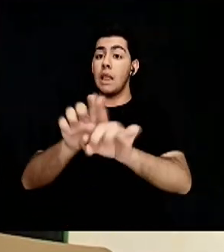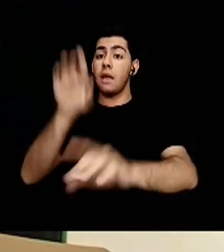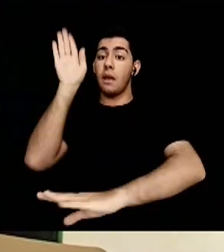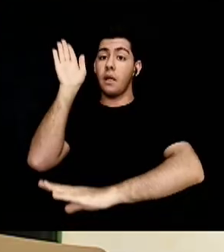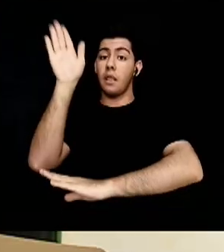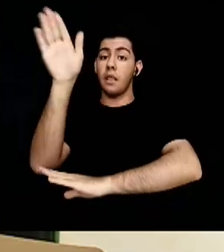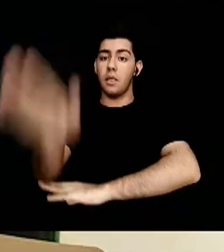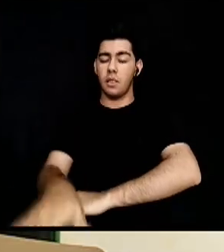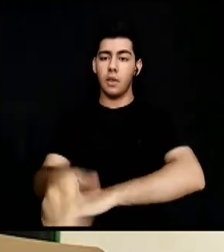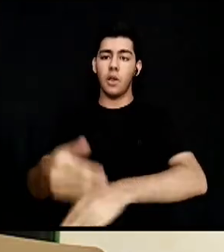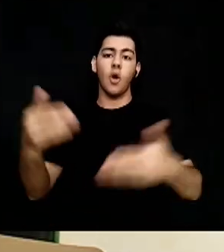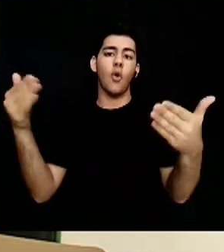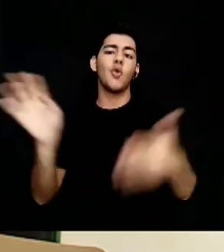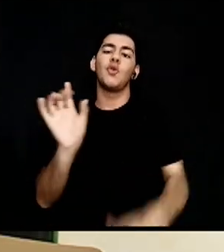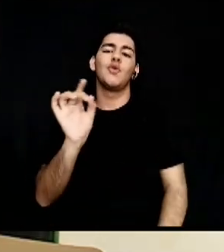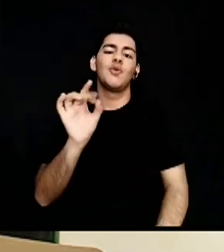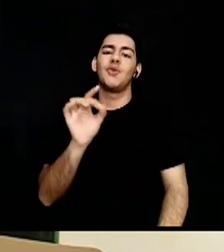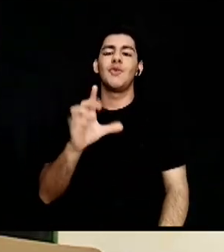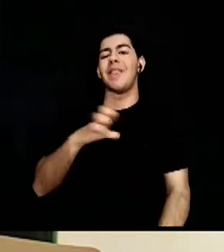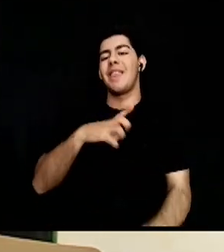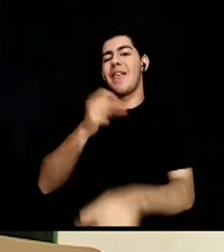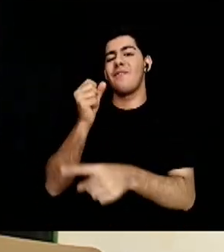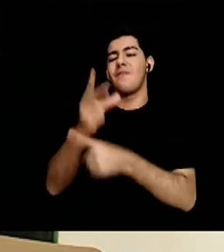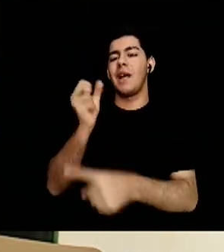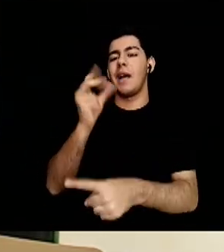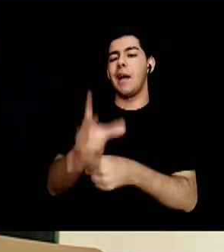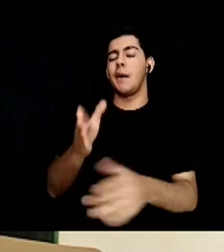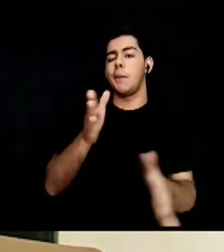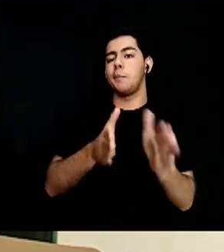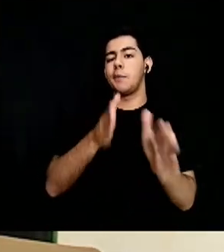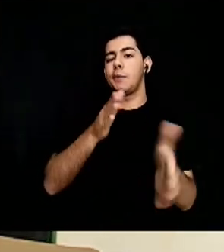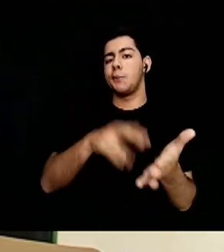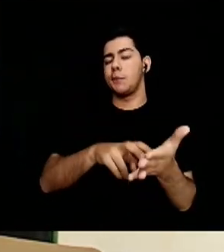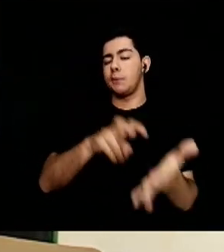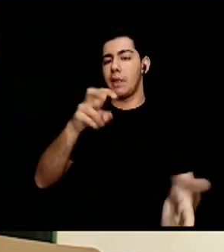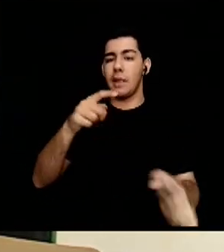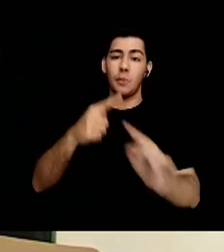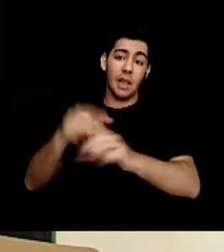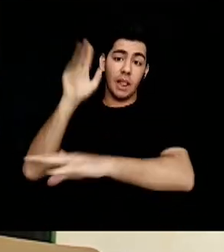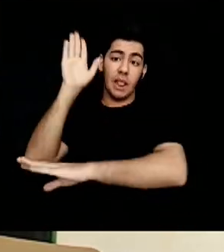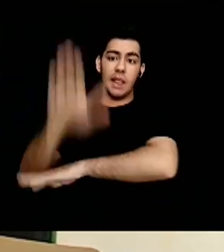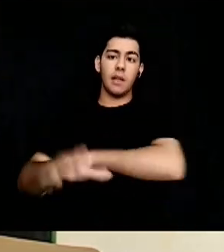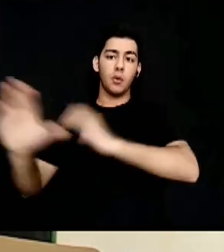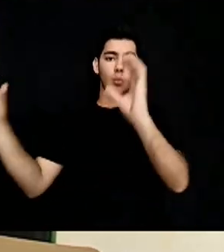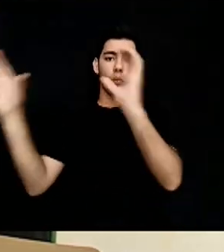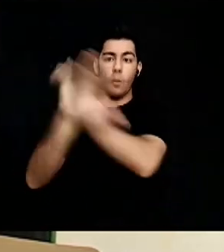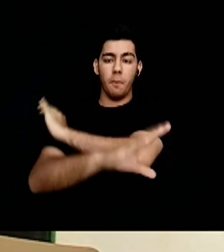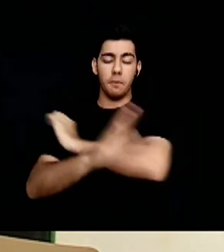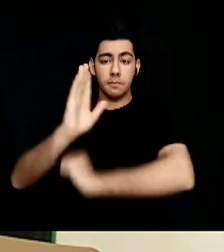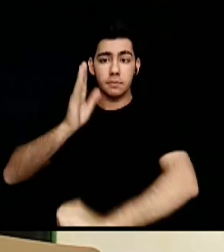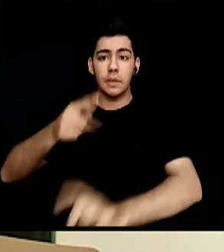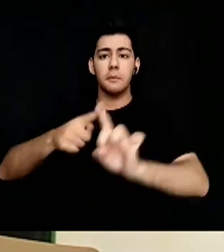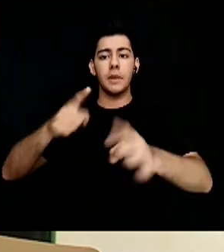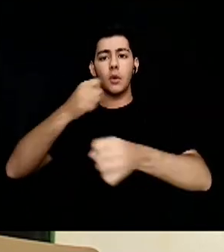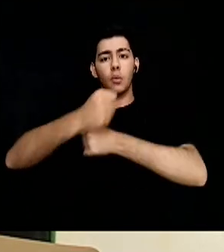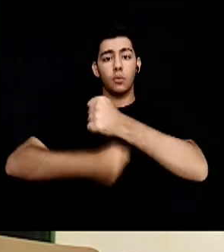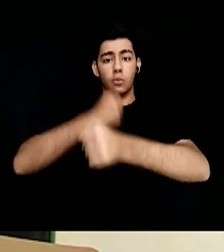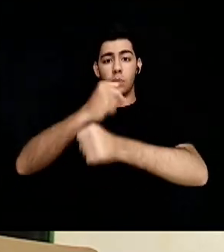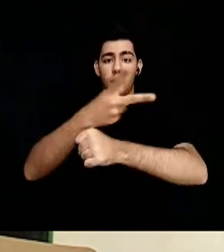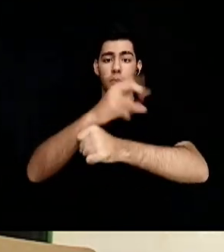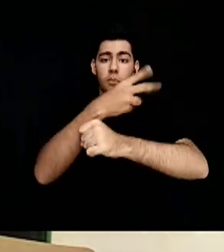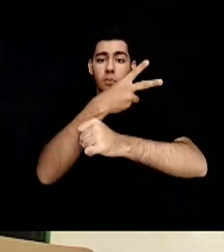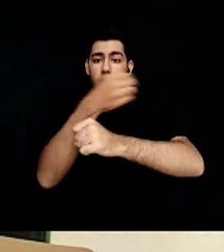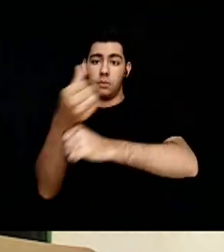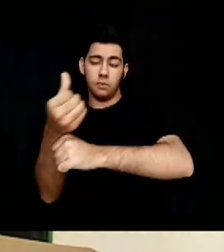da manhã, tá? A turma da tarde está completa. Mas para o ano que vem também eu tenho intenção de